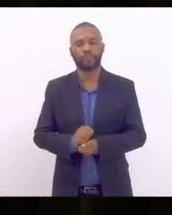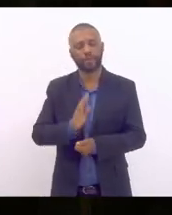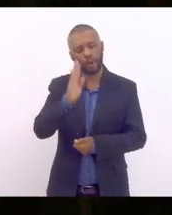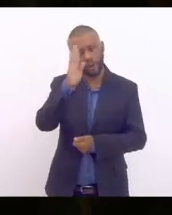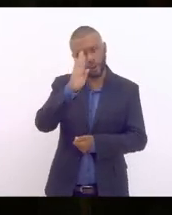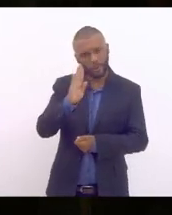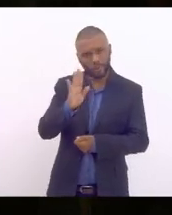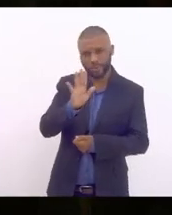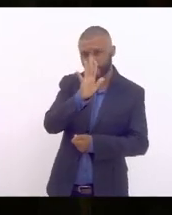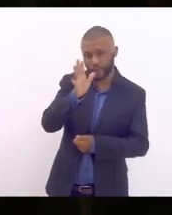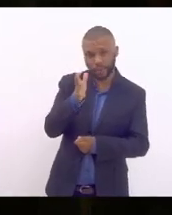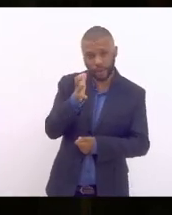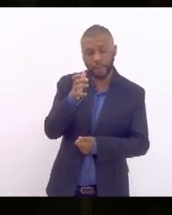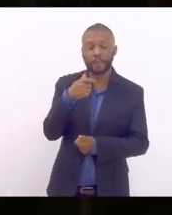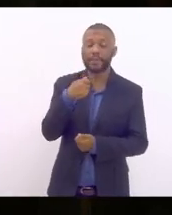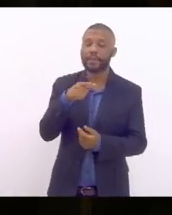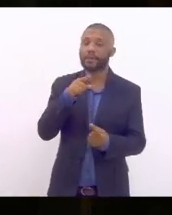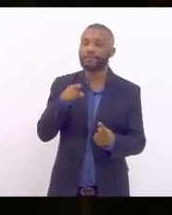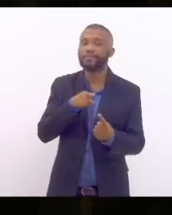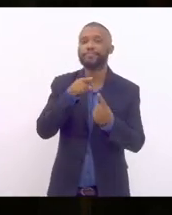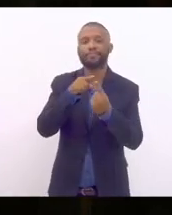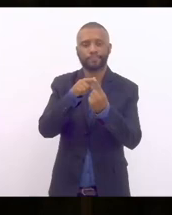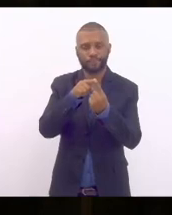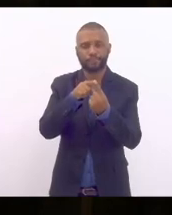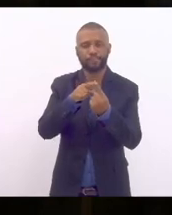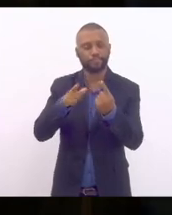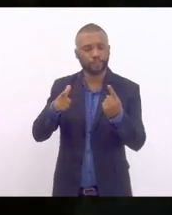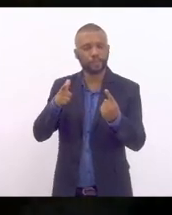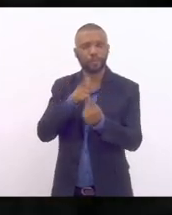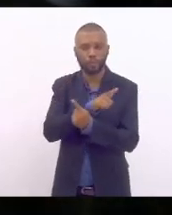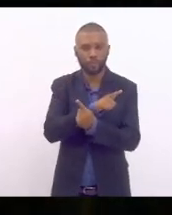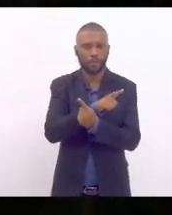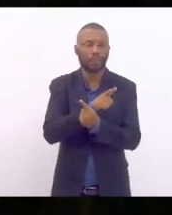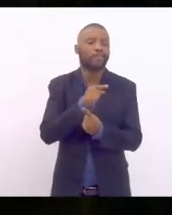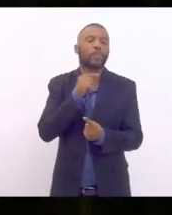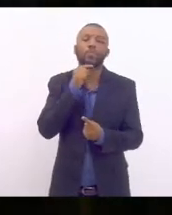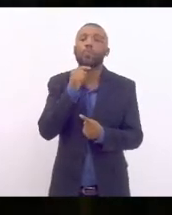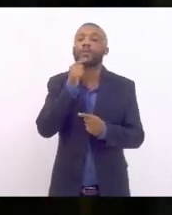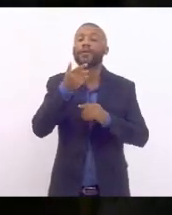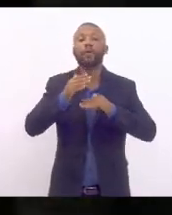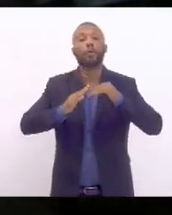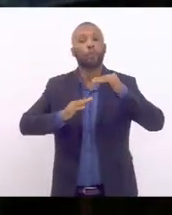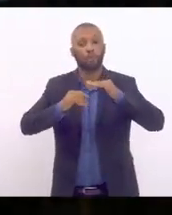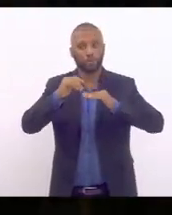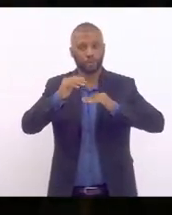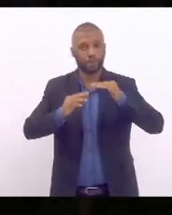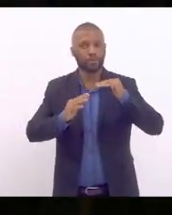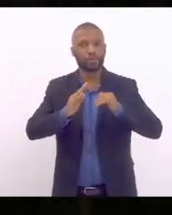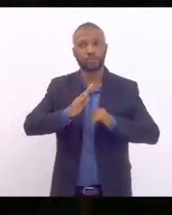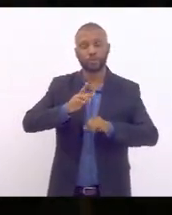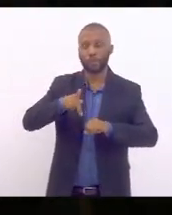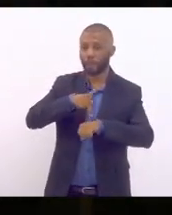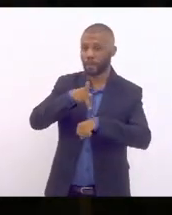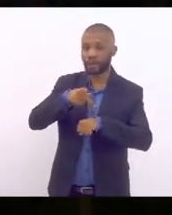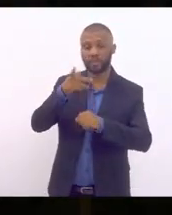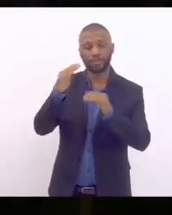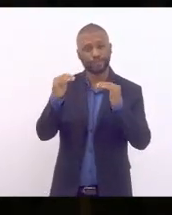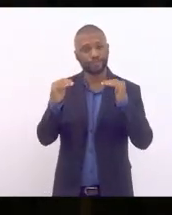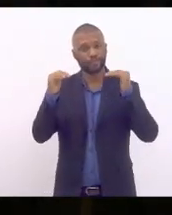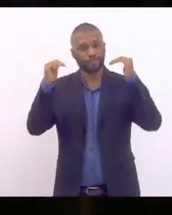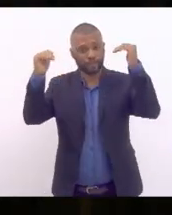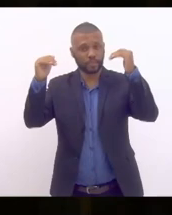quer precisa atingir essas metas porque não se consegue construir um país soberano